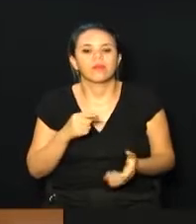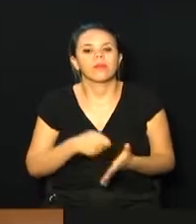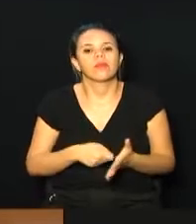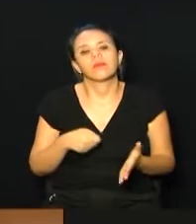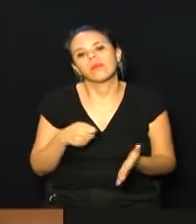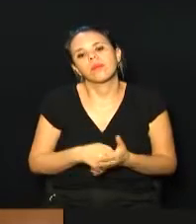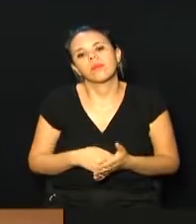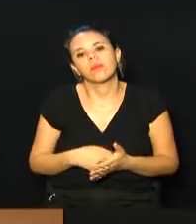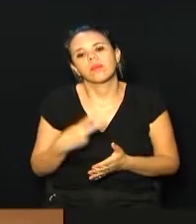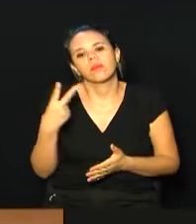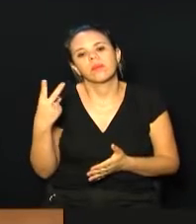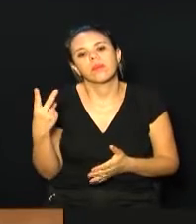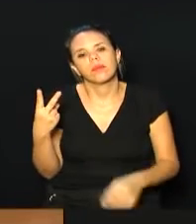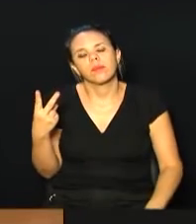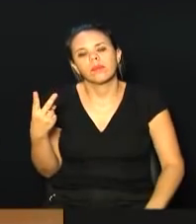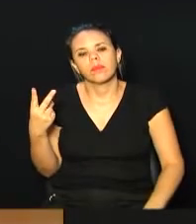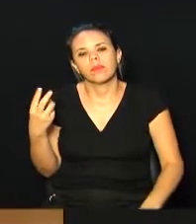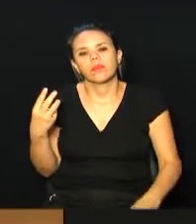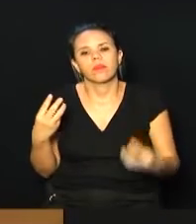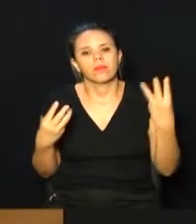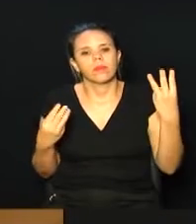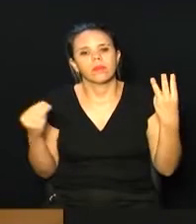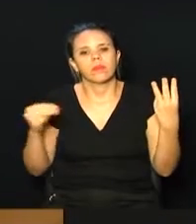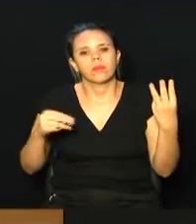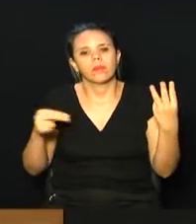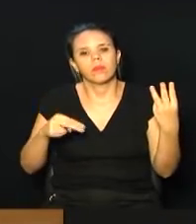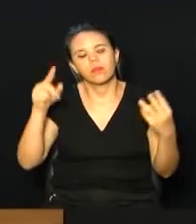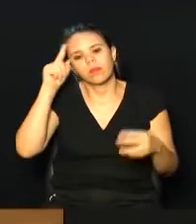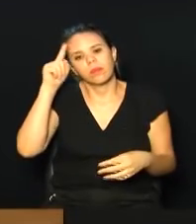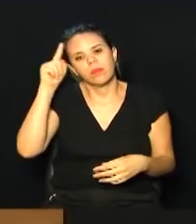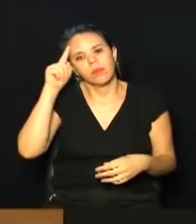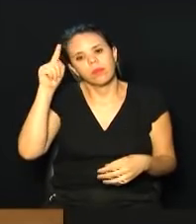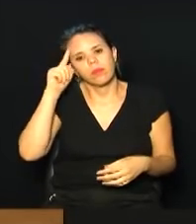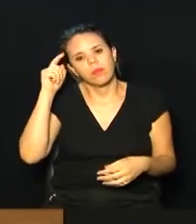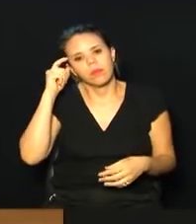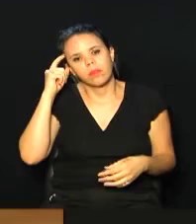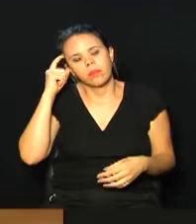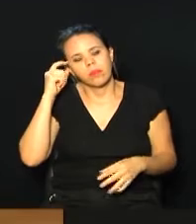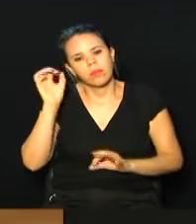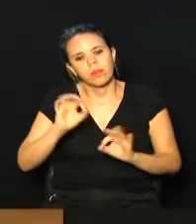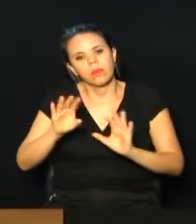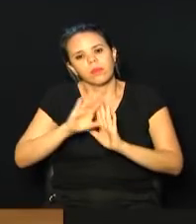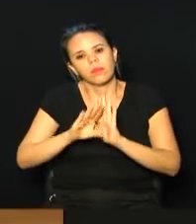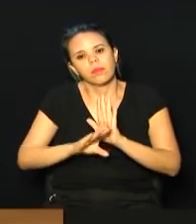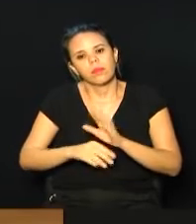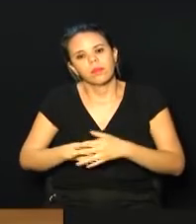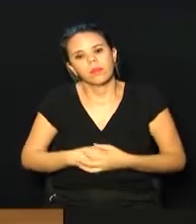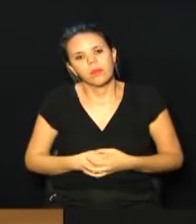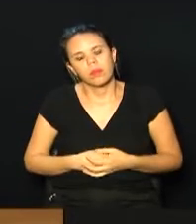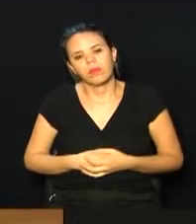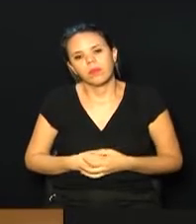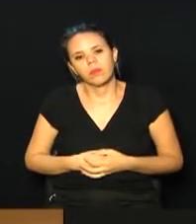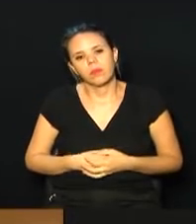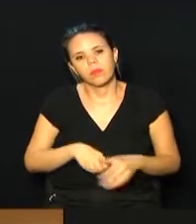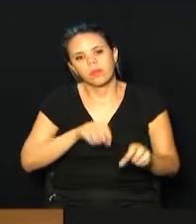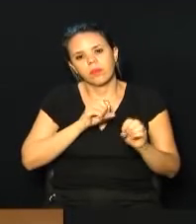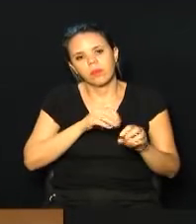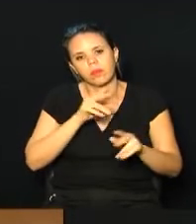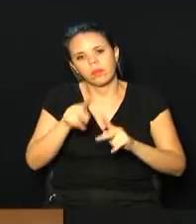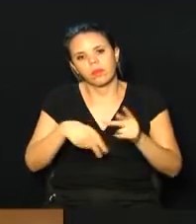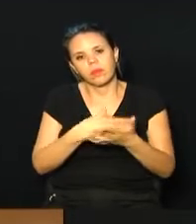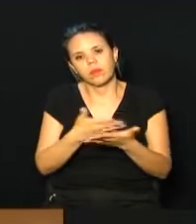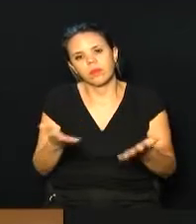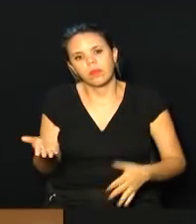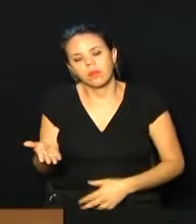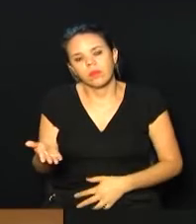aí 2, 3 minutos por dia para programas que eduquem as